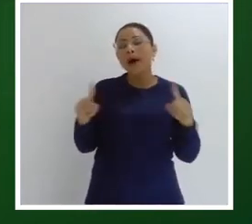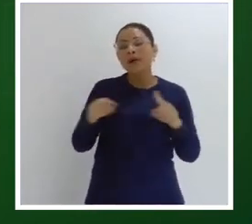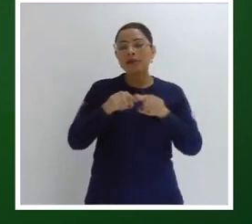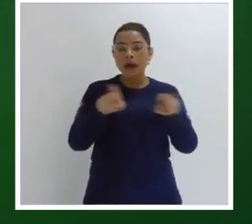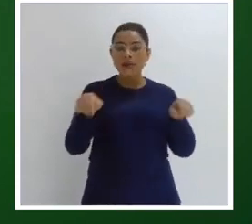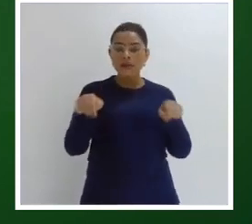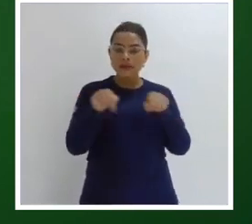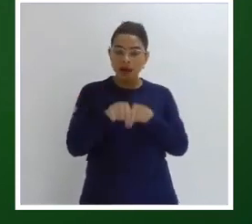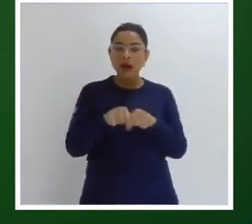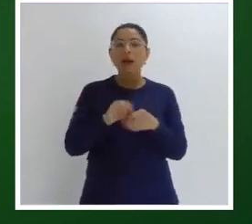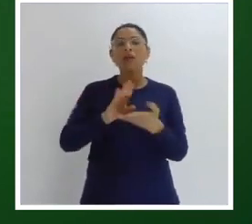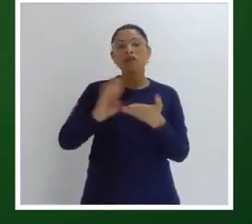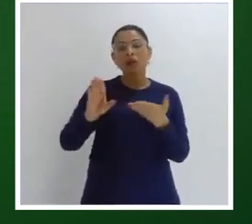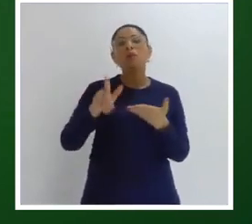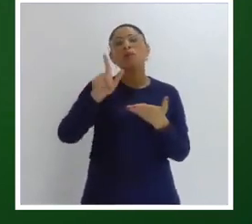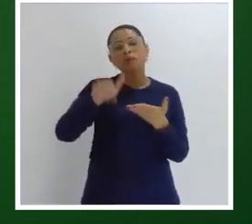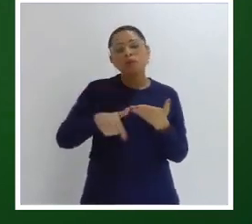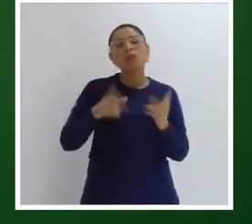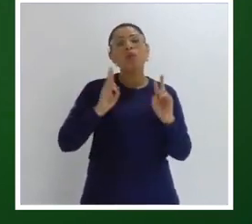sala de recursos continuam